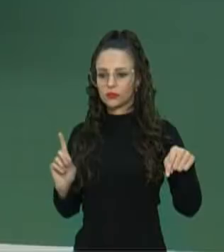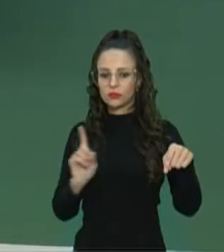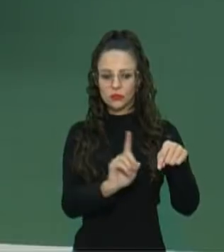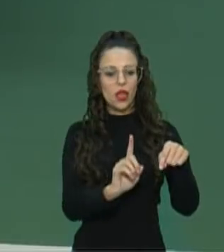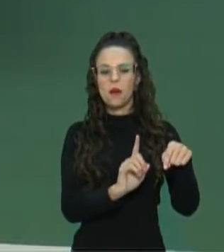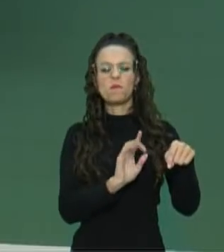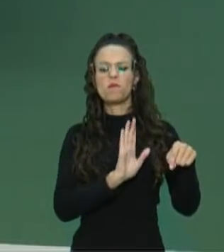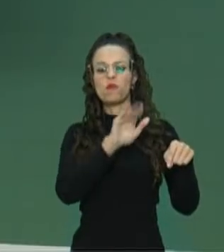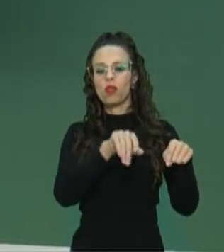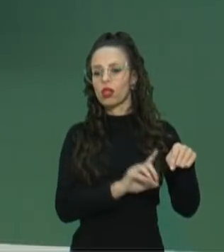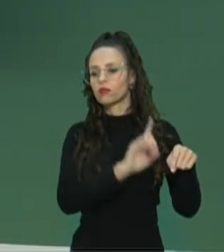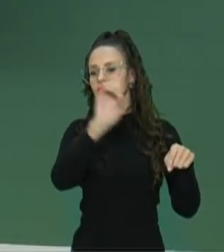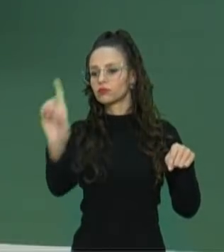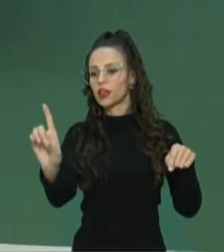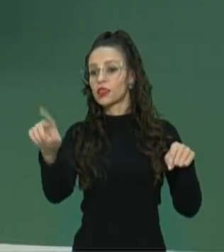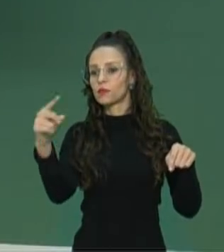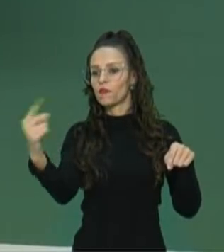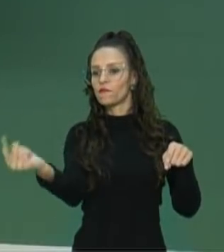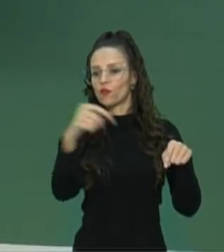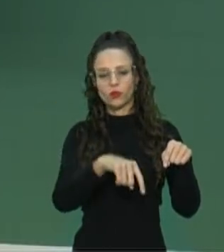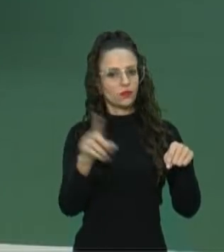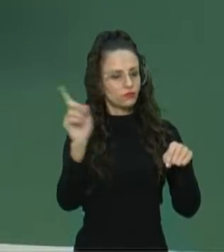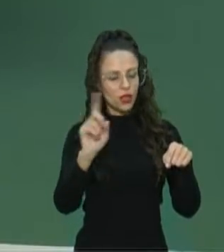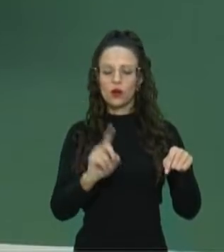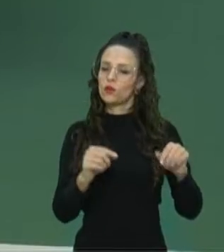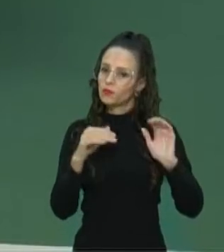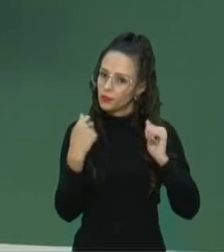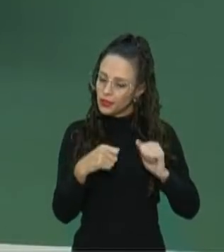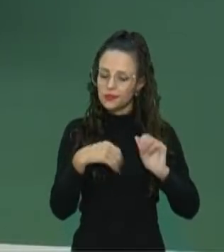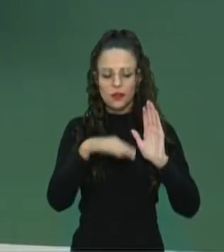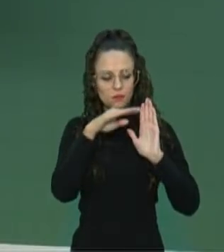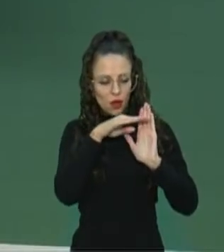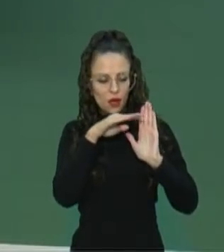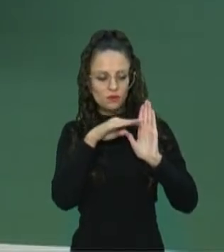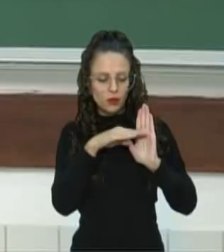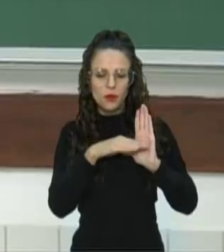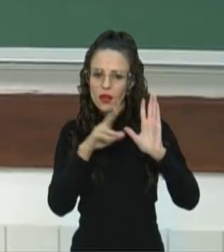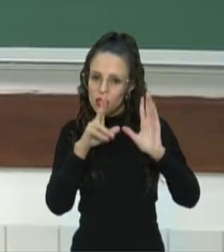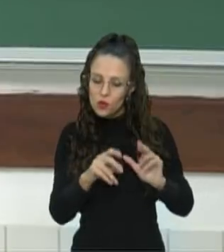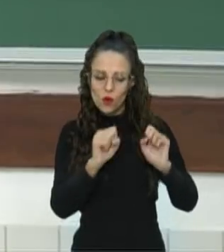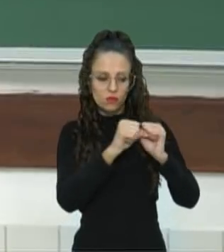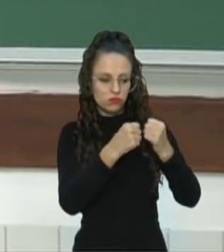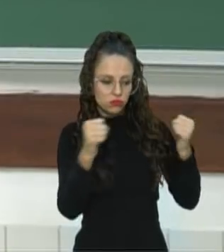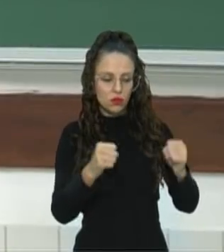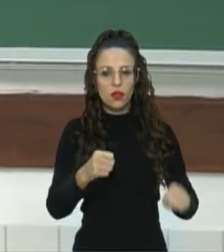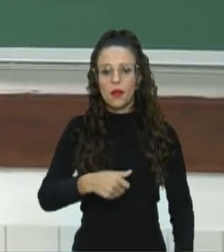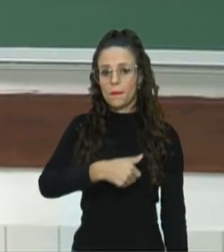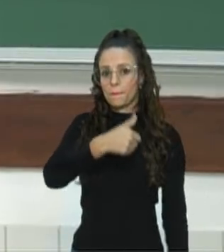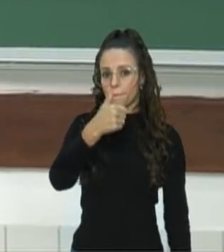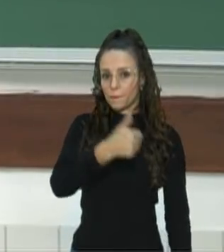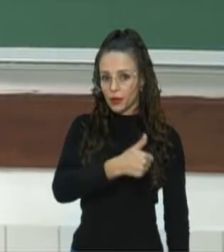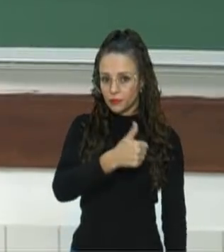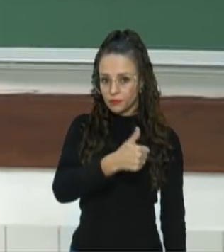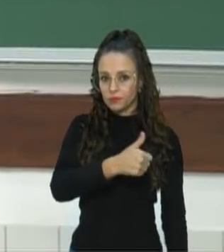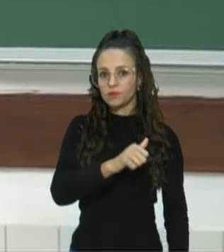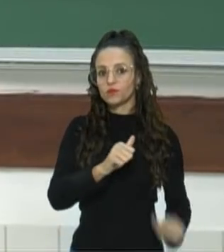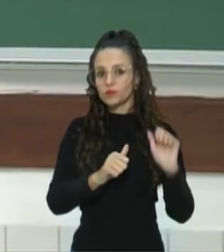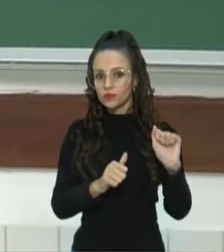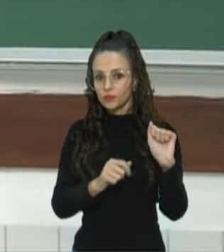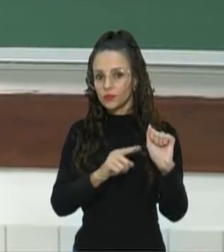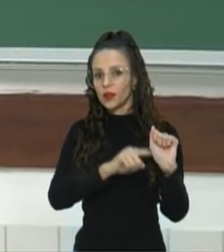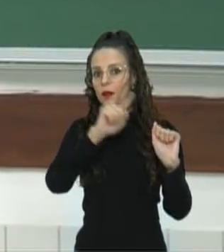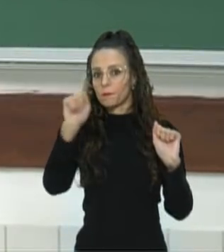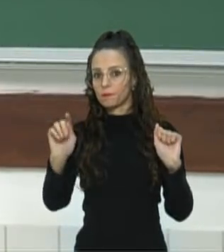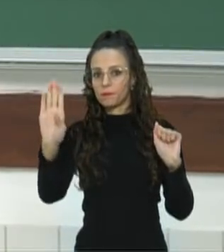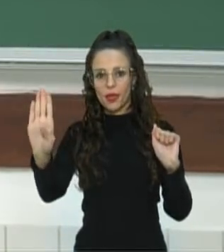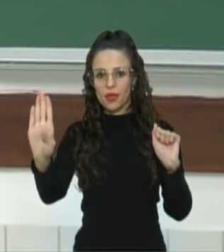para um próximo e depois voltar para esse primeiro. Então, a sequência deve ser seguida, então a regra determina, primeiro passo no A e depois no